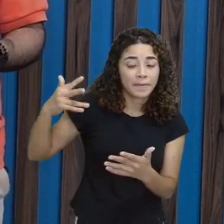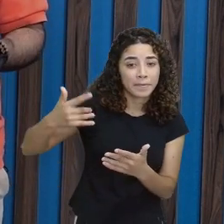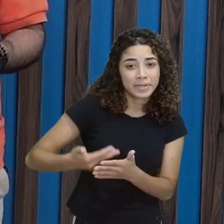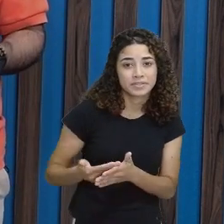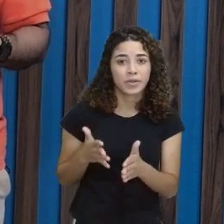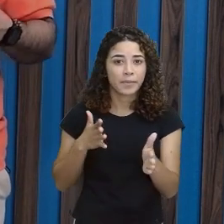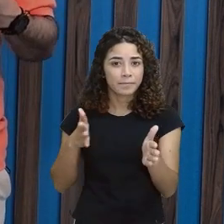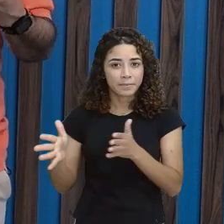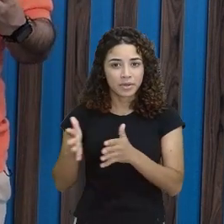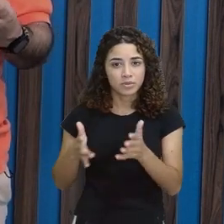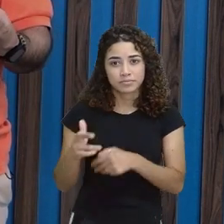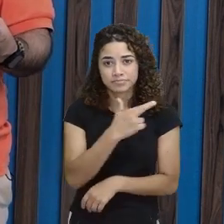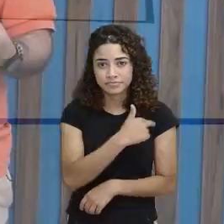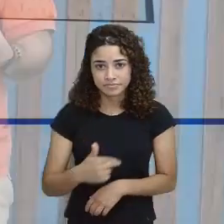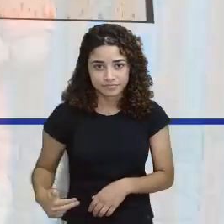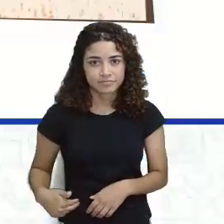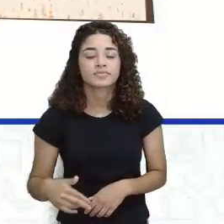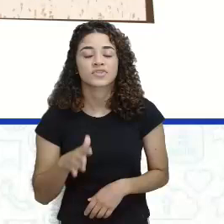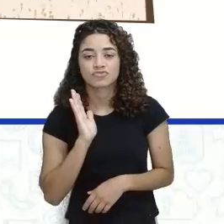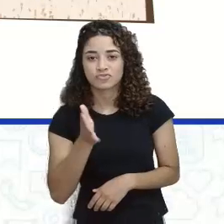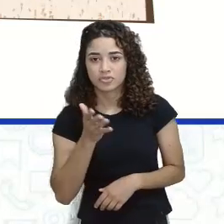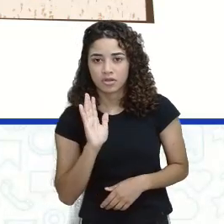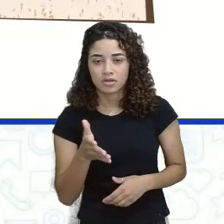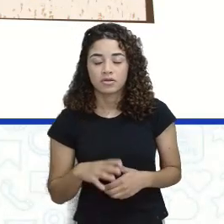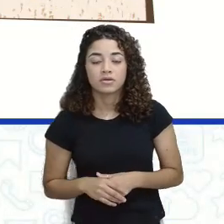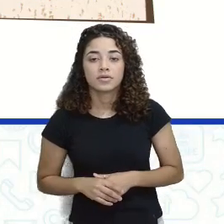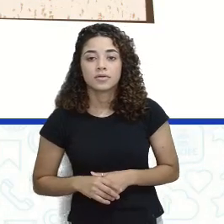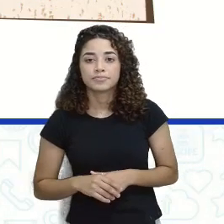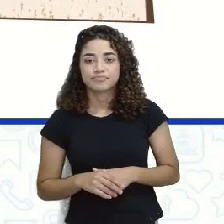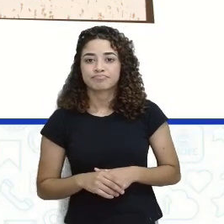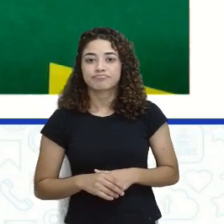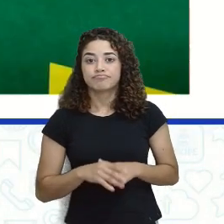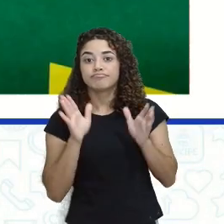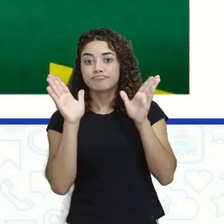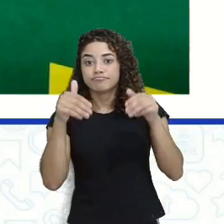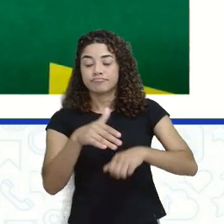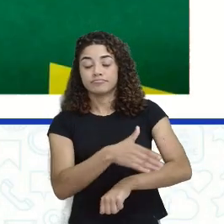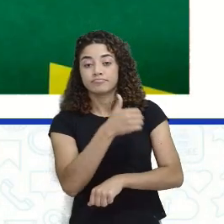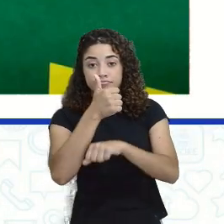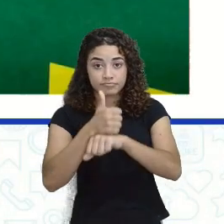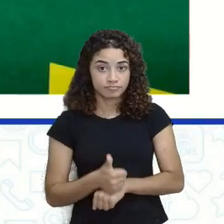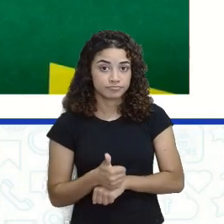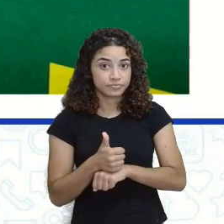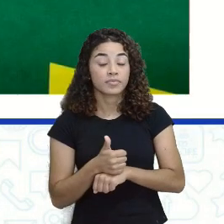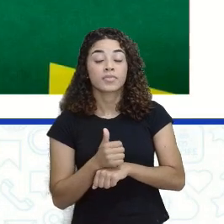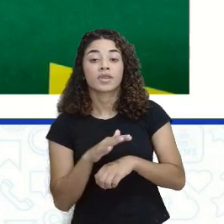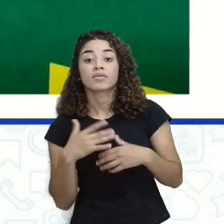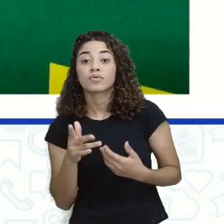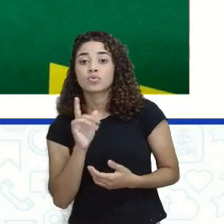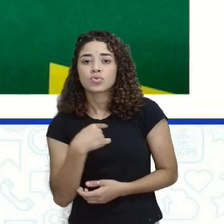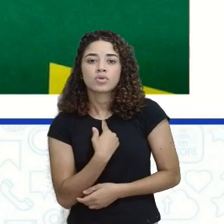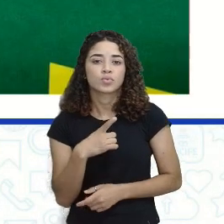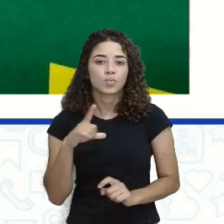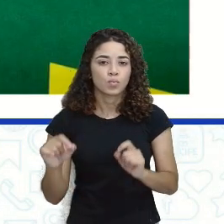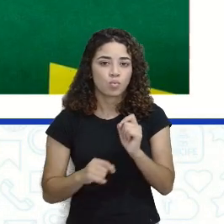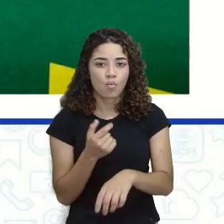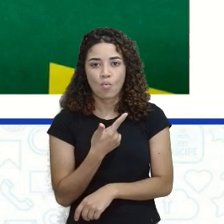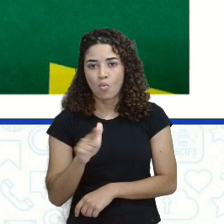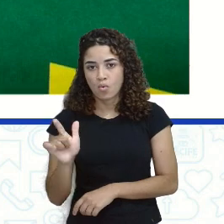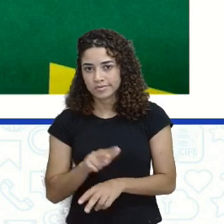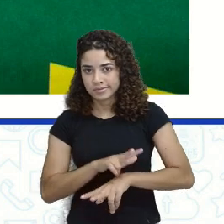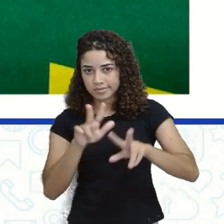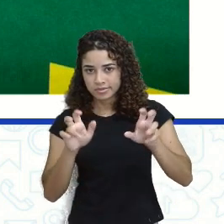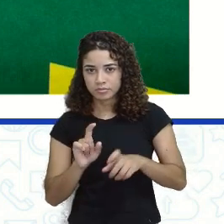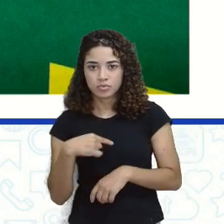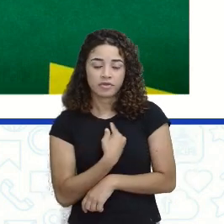período republicano, com essa tendência aí golpista. Mas aí, ó, o que é que a gente tem? Outra questão que a